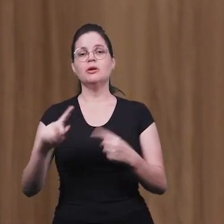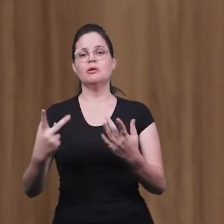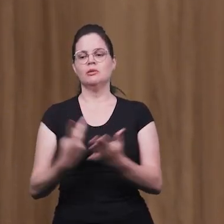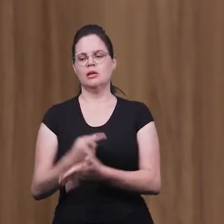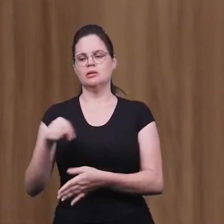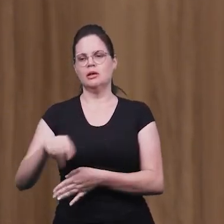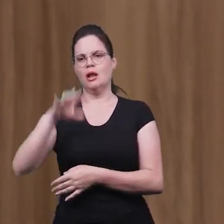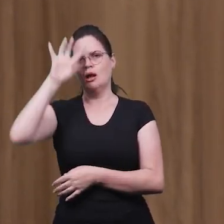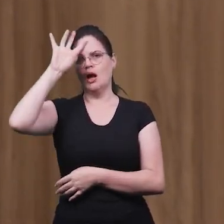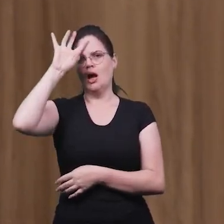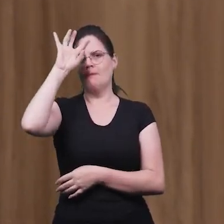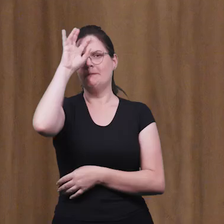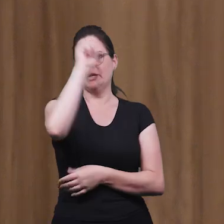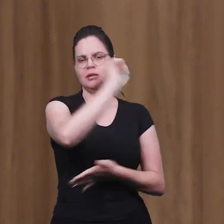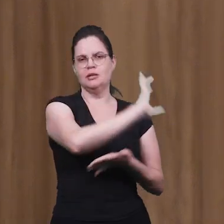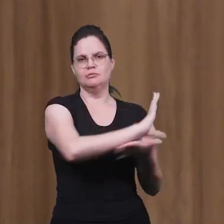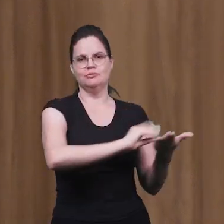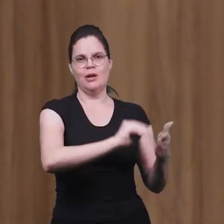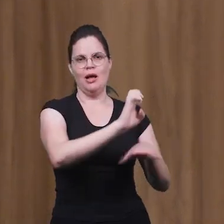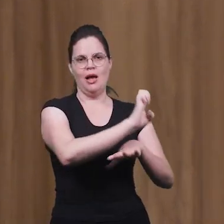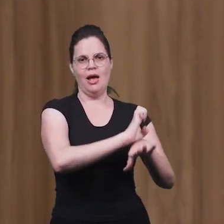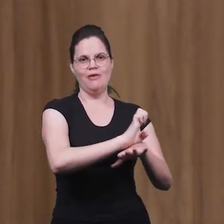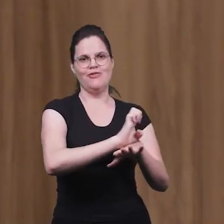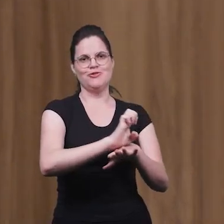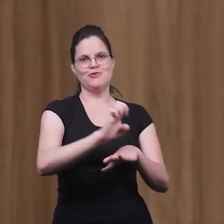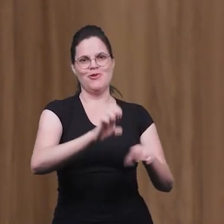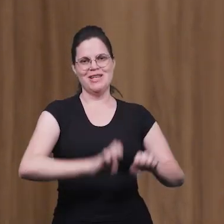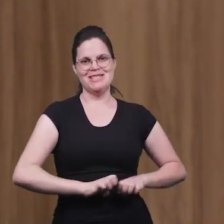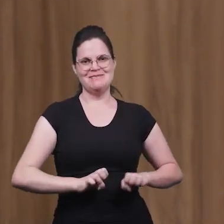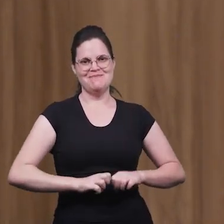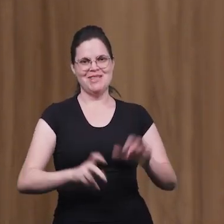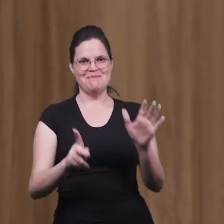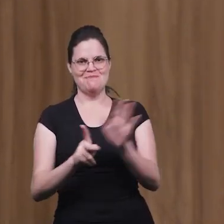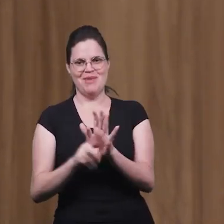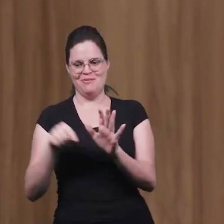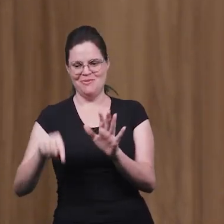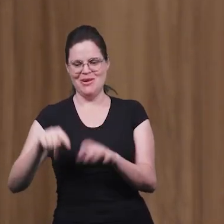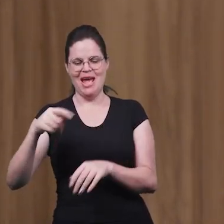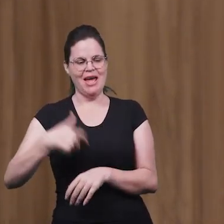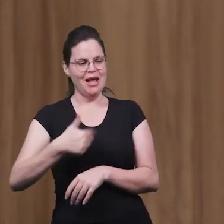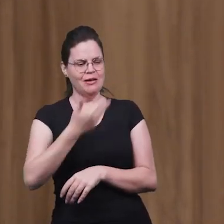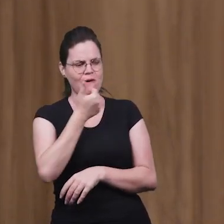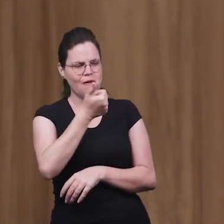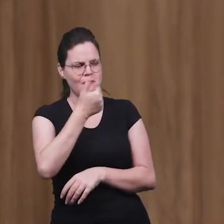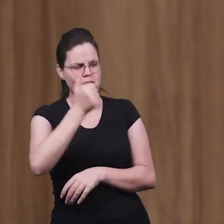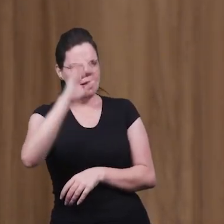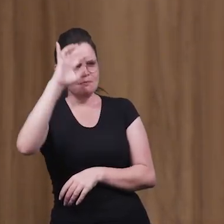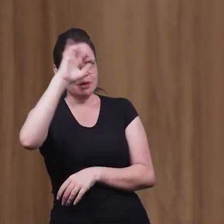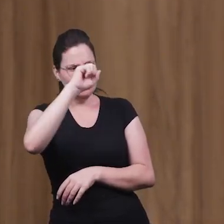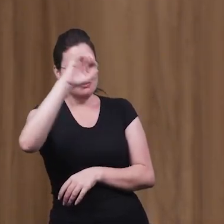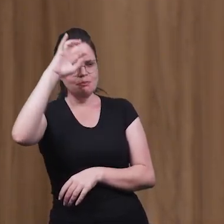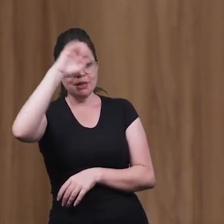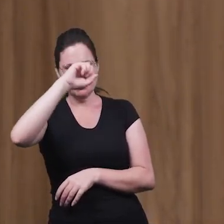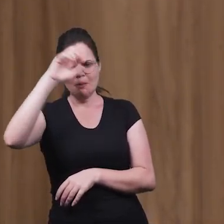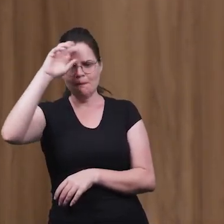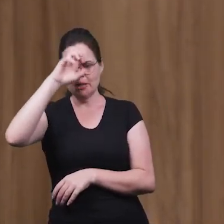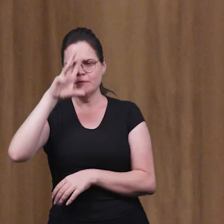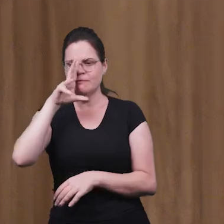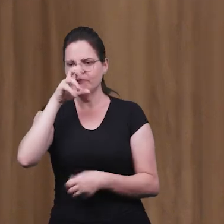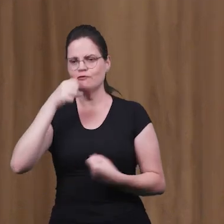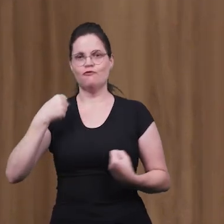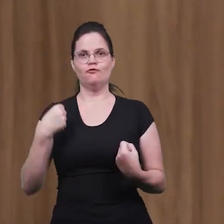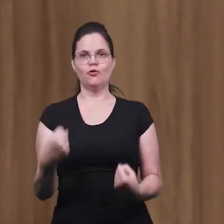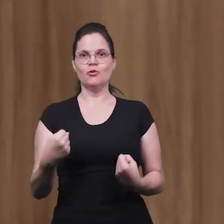herdou de Éfeso, de Esmirna e de Pérgamo. Ou seja, a palavra, o corpo de Cristo e a